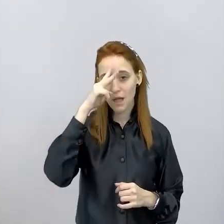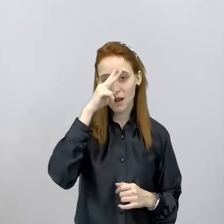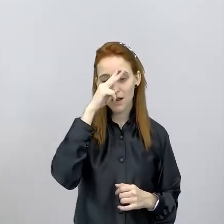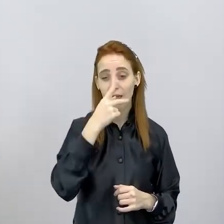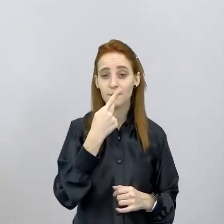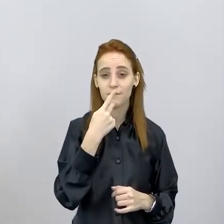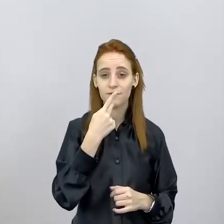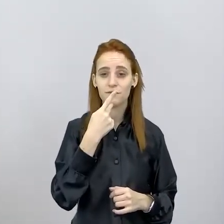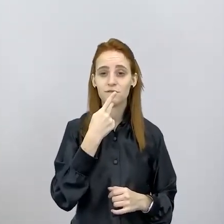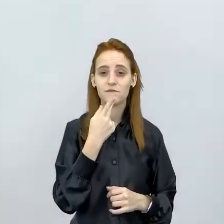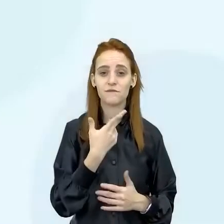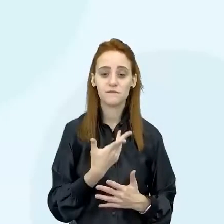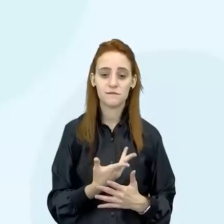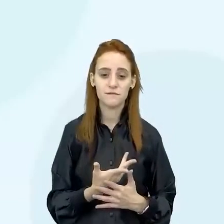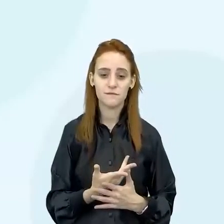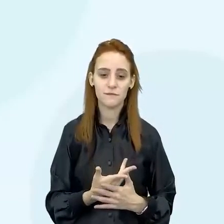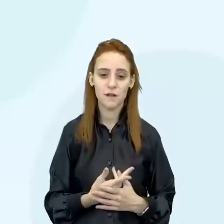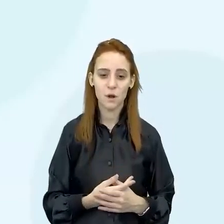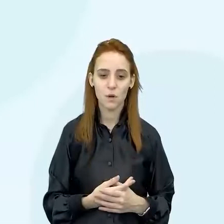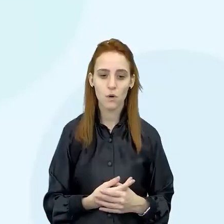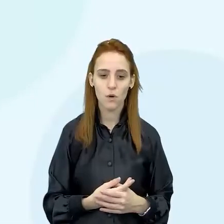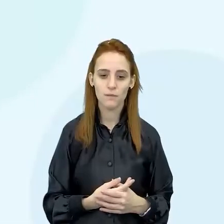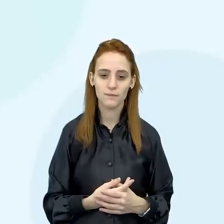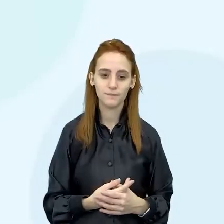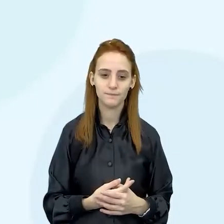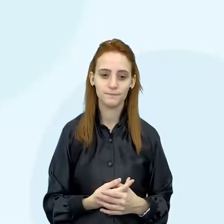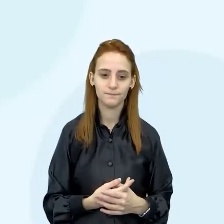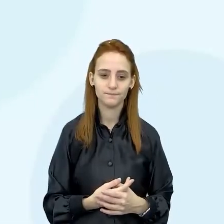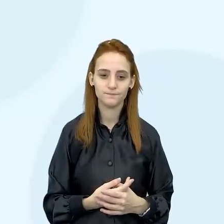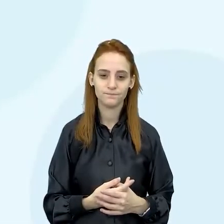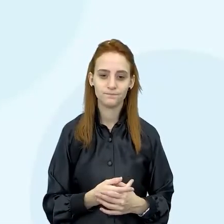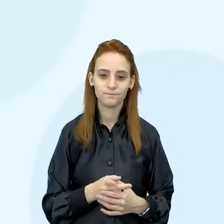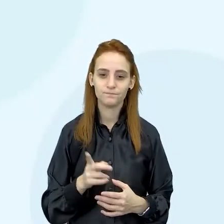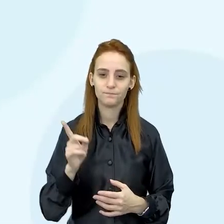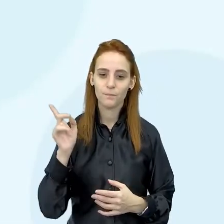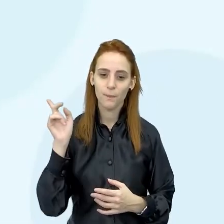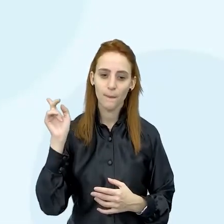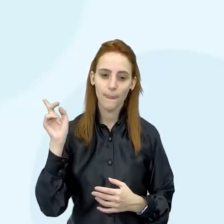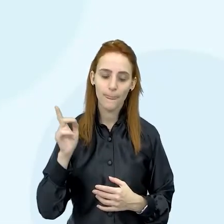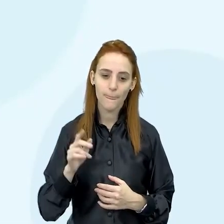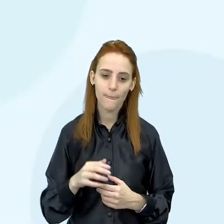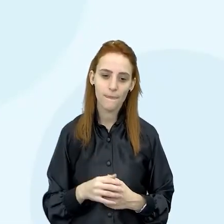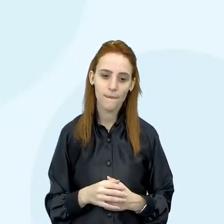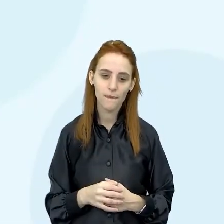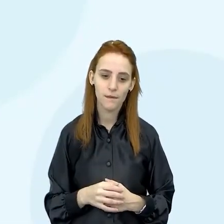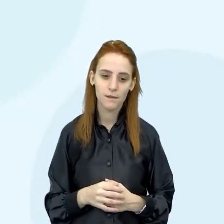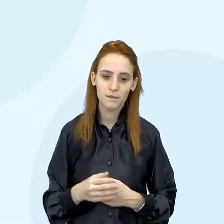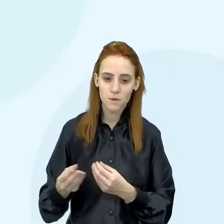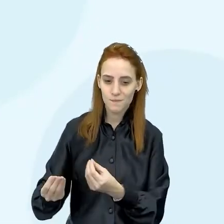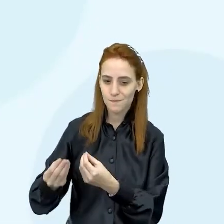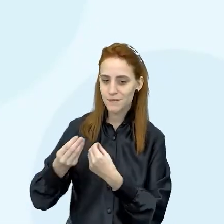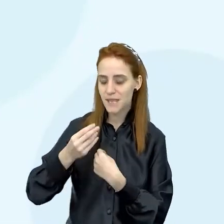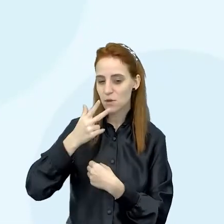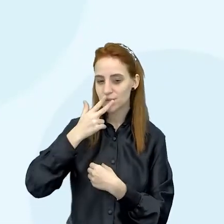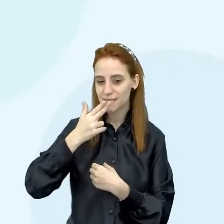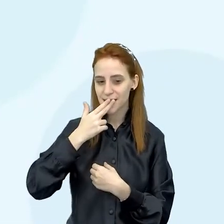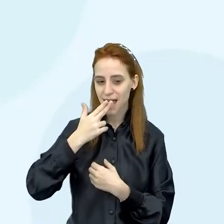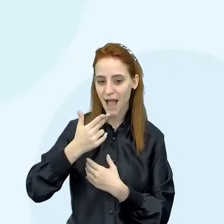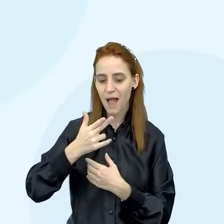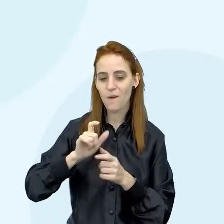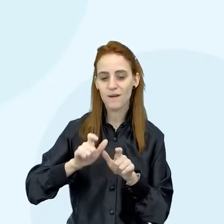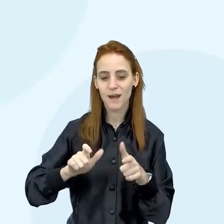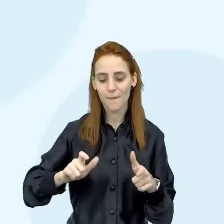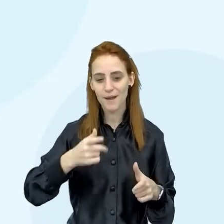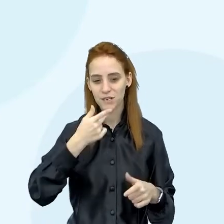olha, dê-me um cigarro, diz a gramática do professor e do aluno e do mulato sabido, deixa disso, camarada, me dá um cigarro. Retomando o